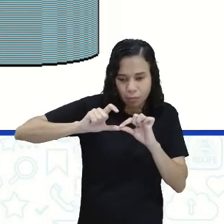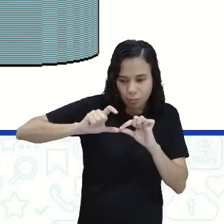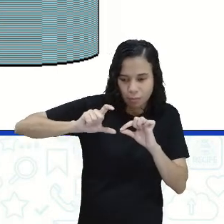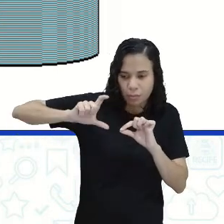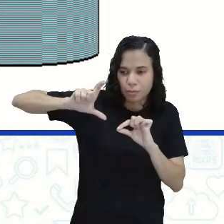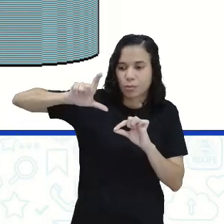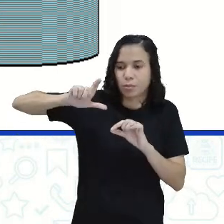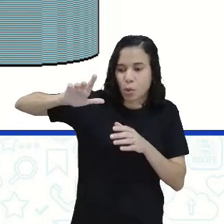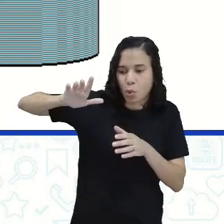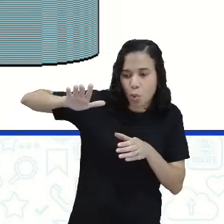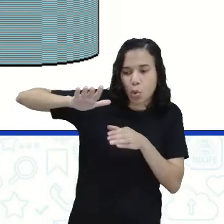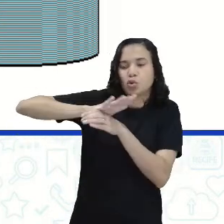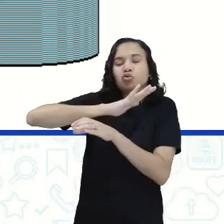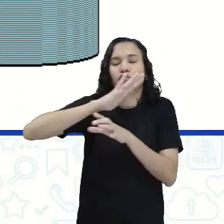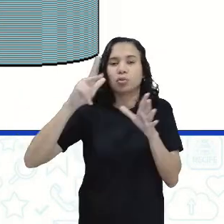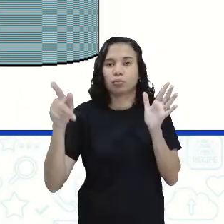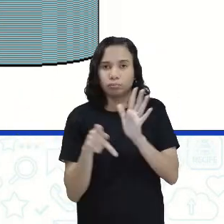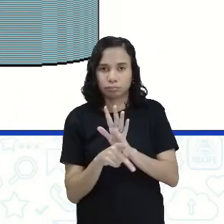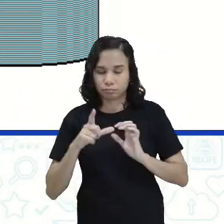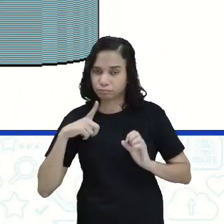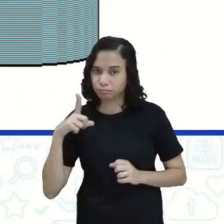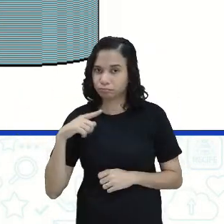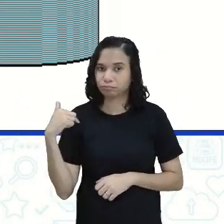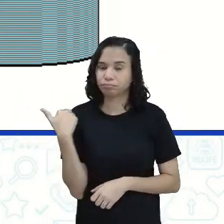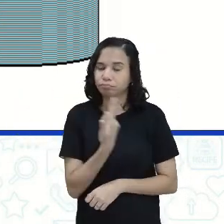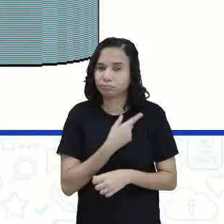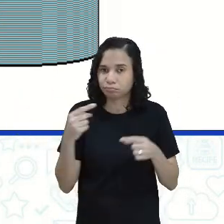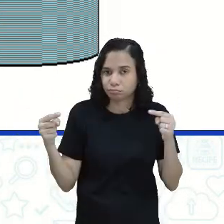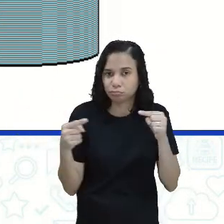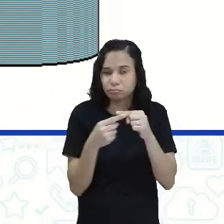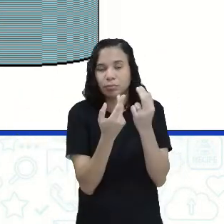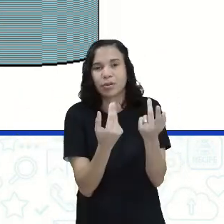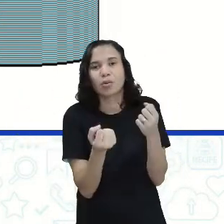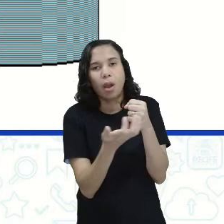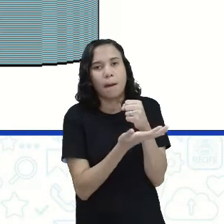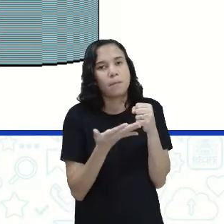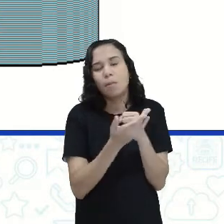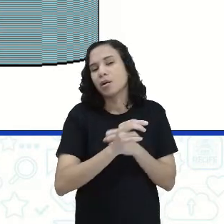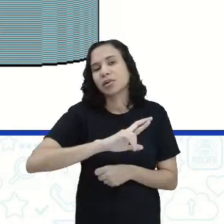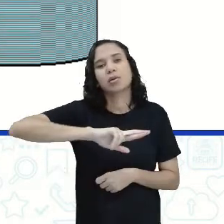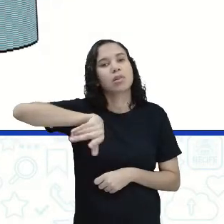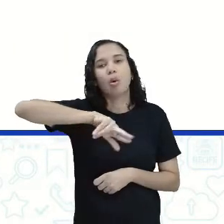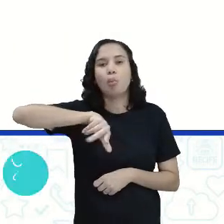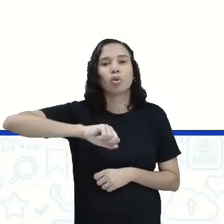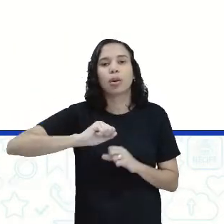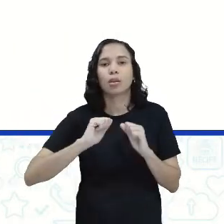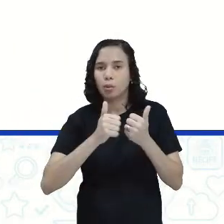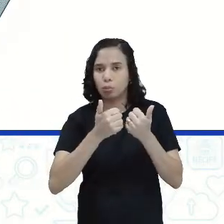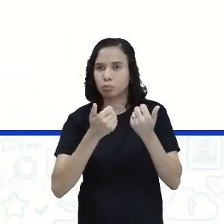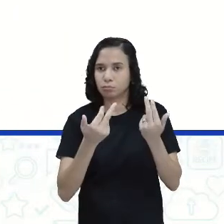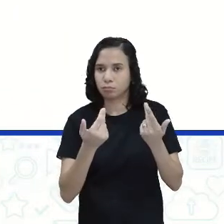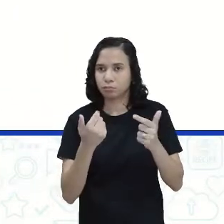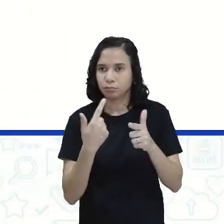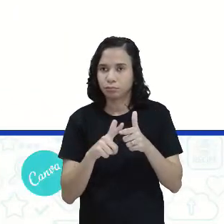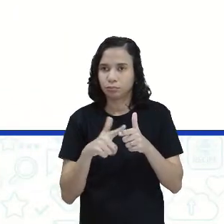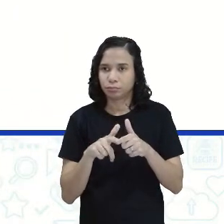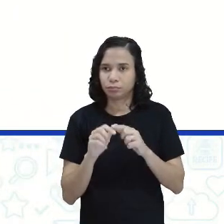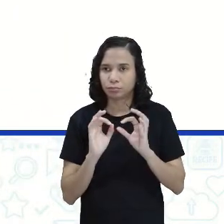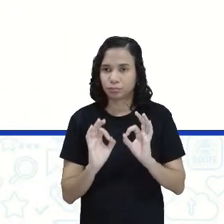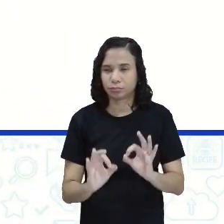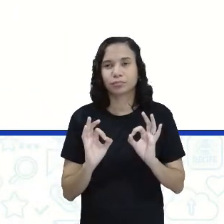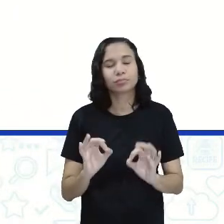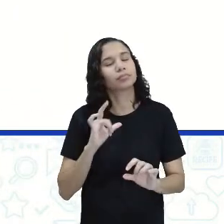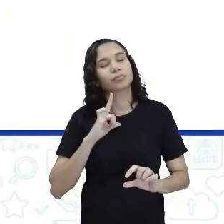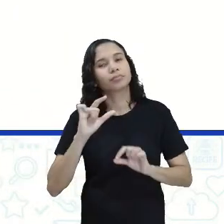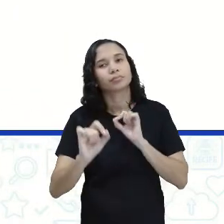está cheio, é uma outra altura. Mas isso tem a mesma base, não muda nada, tá bom? Sem problema nenhum. E